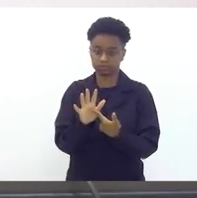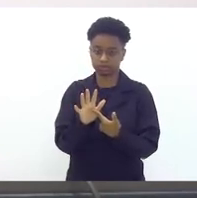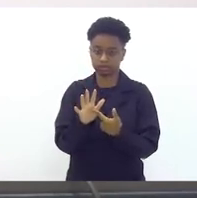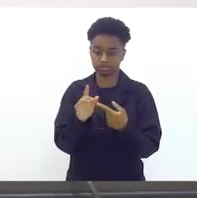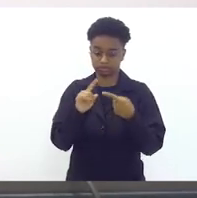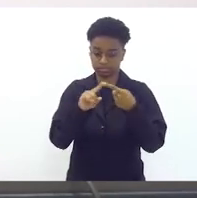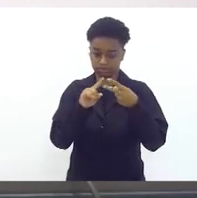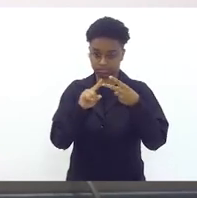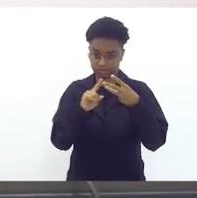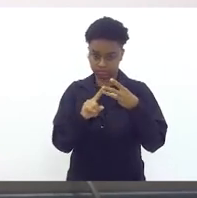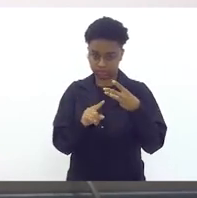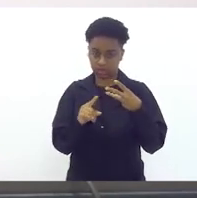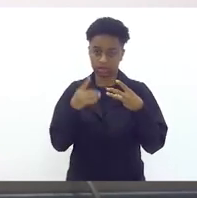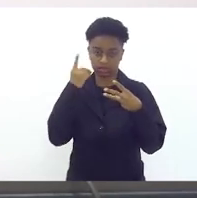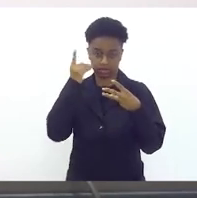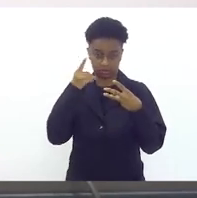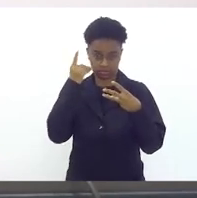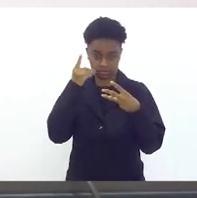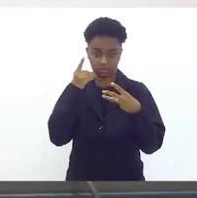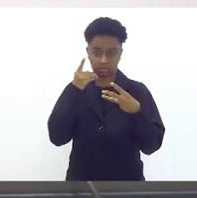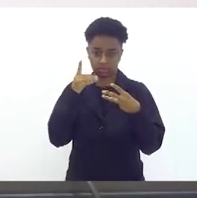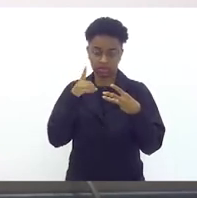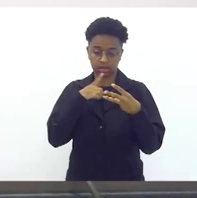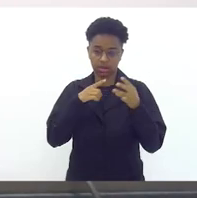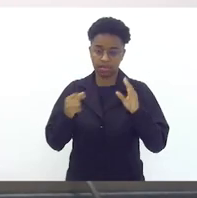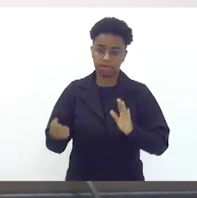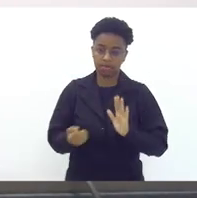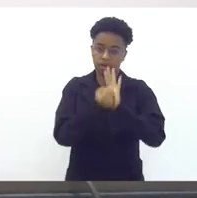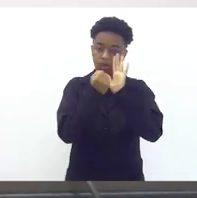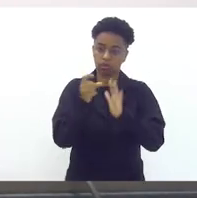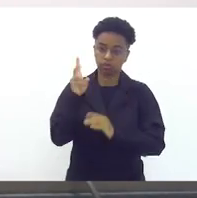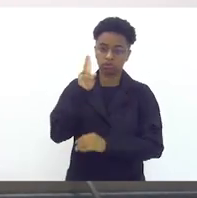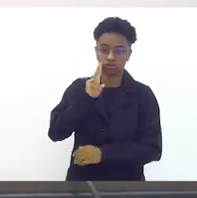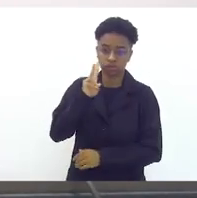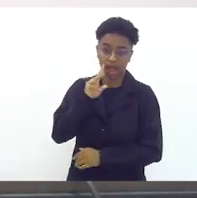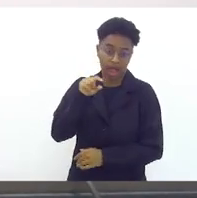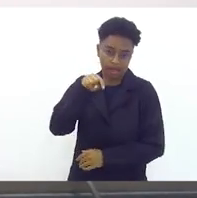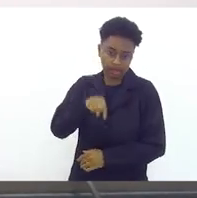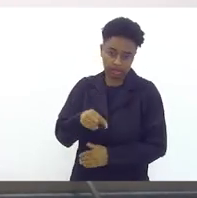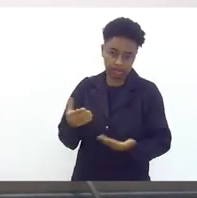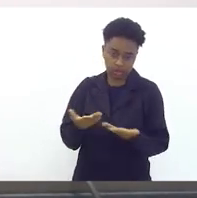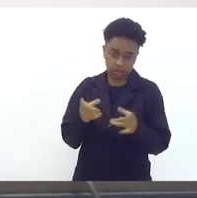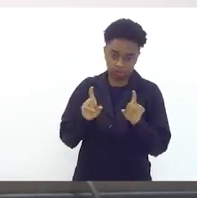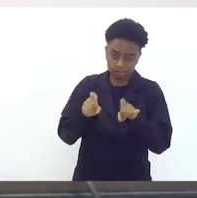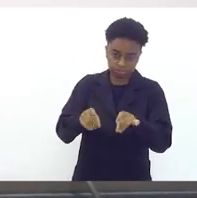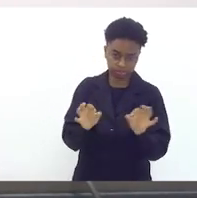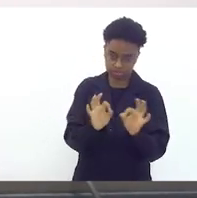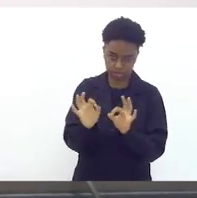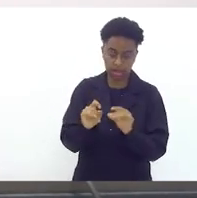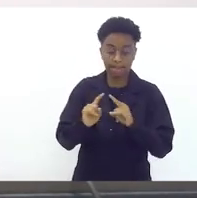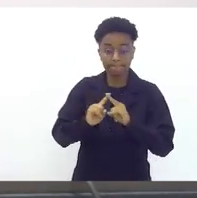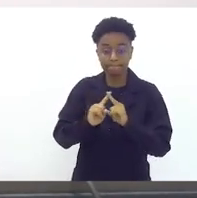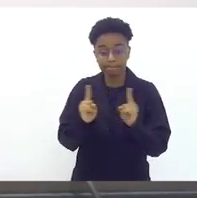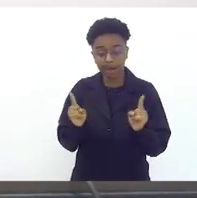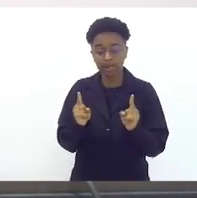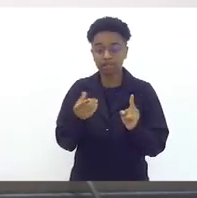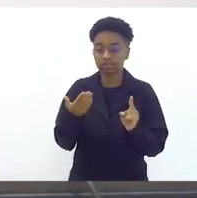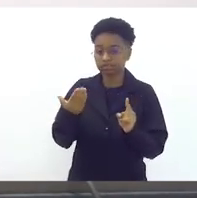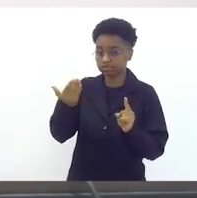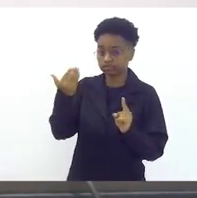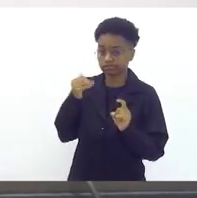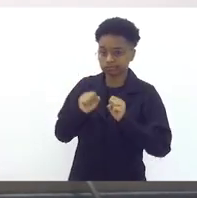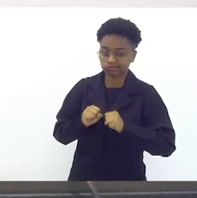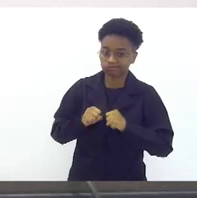três parlamentares que, historicamente, não estão mais aqui nos tempos atuais, mas se